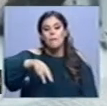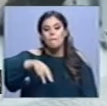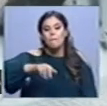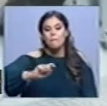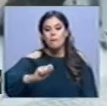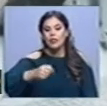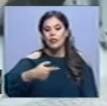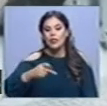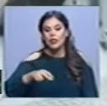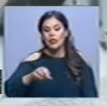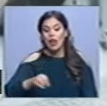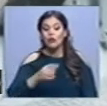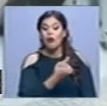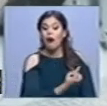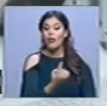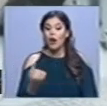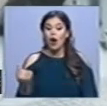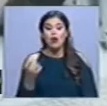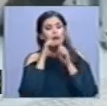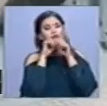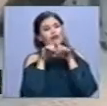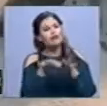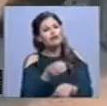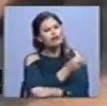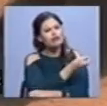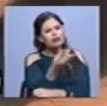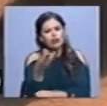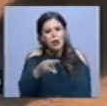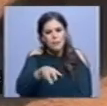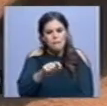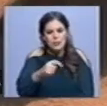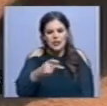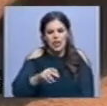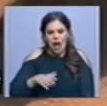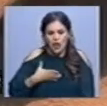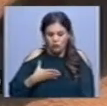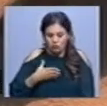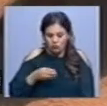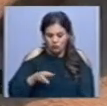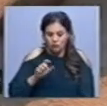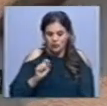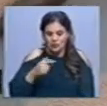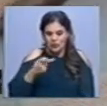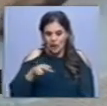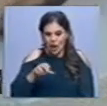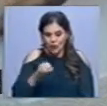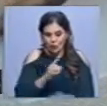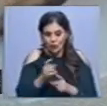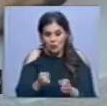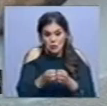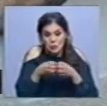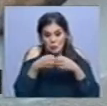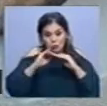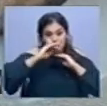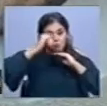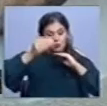pequena ideia, cada uma dessas explosões de metano pode ter enviado para a superfície, porque depois aquele metano foi acumulado na superfície, de uma maneira mais